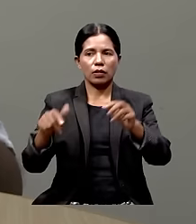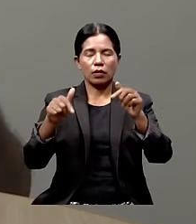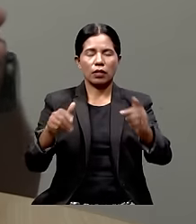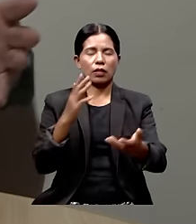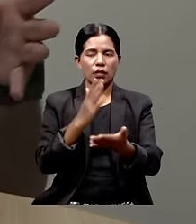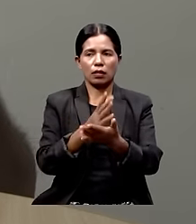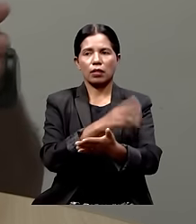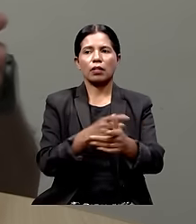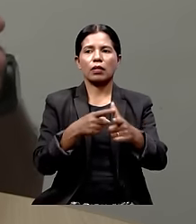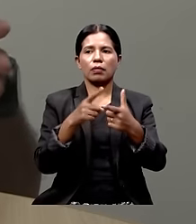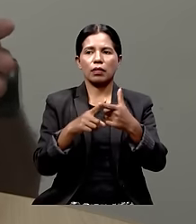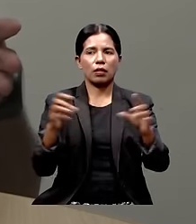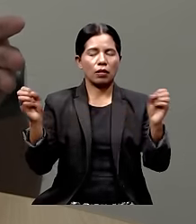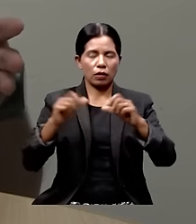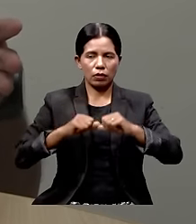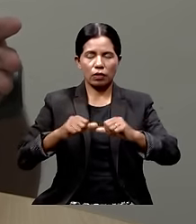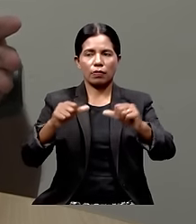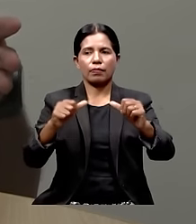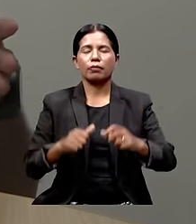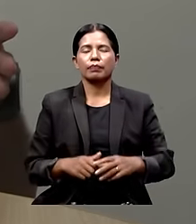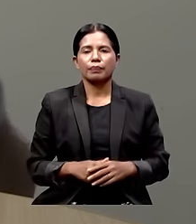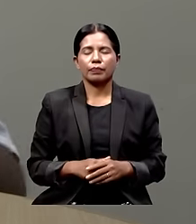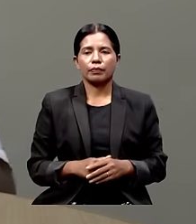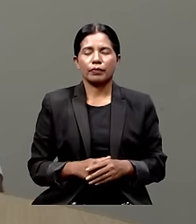limitação depois lá ia continuação dia